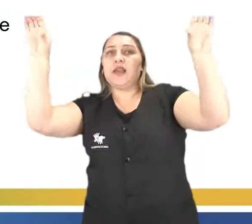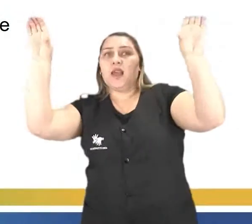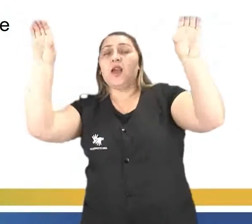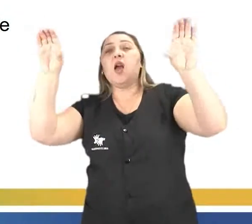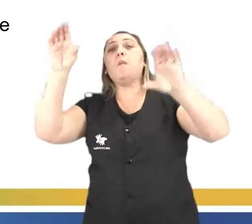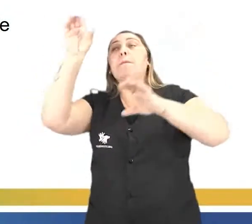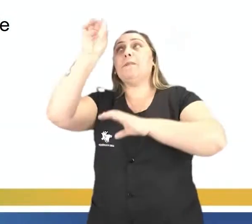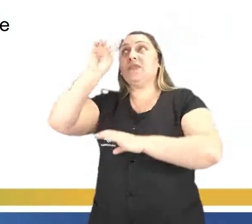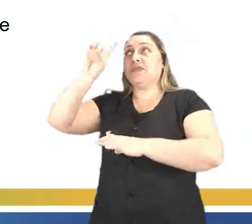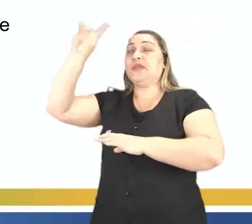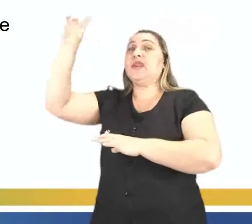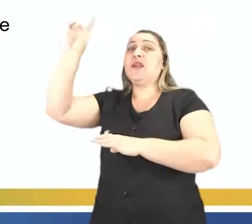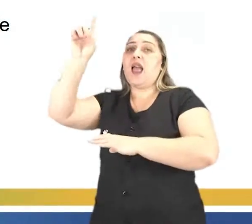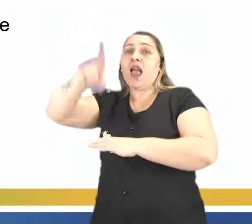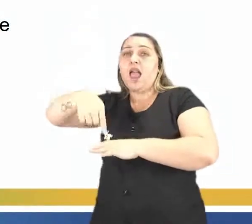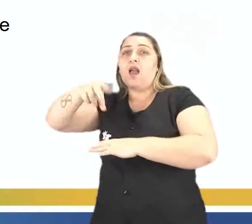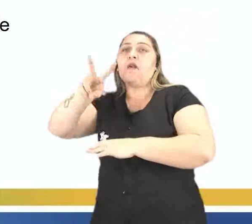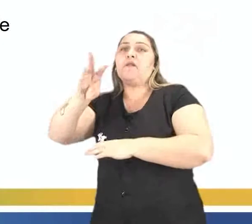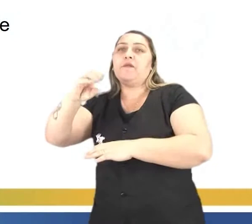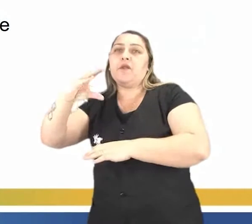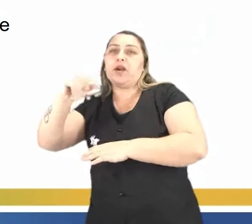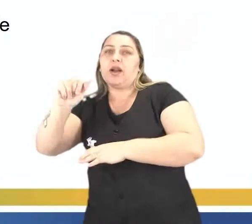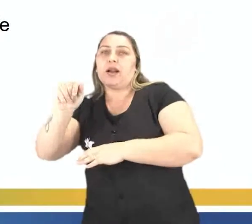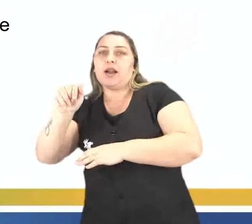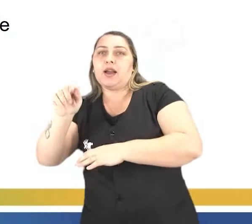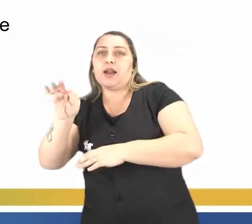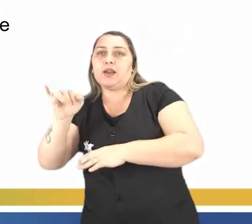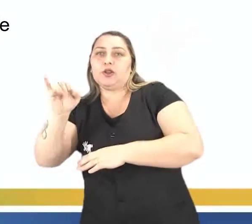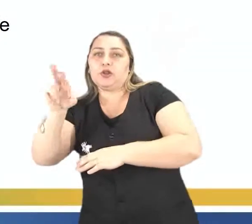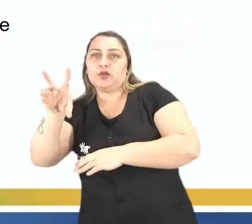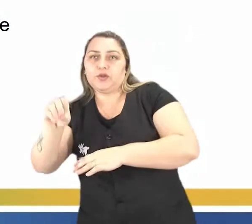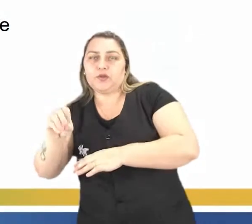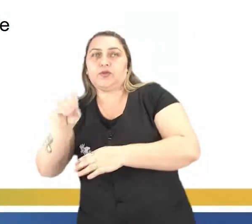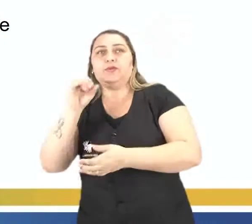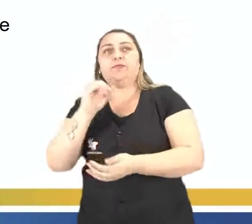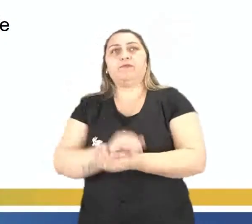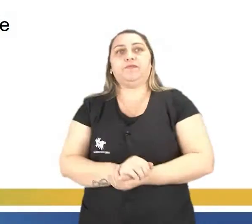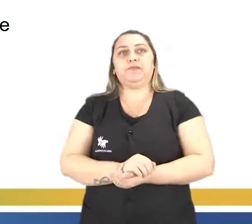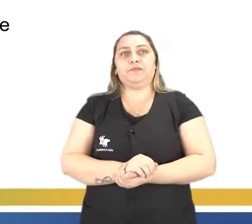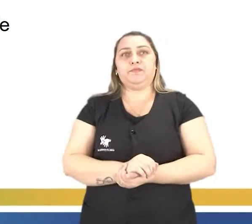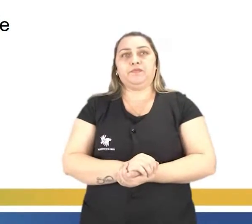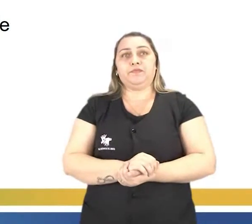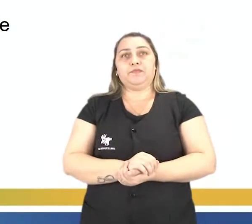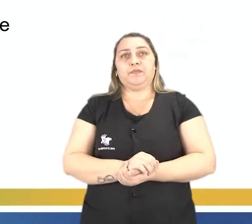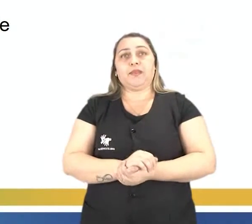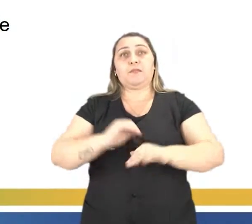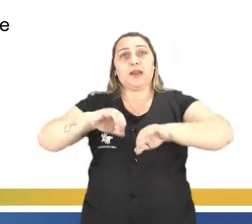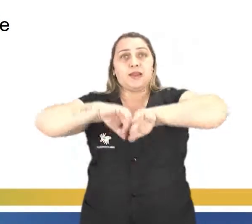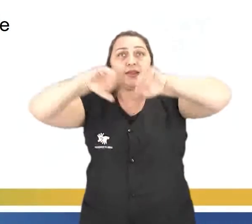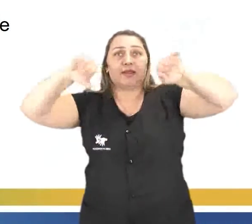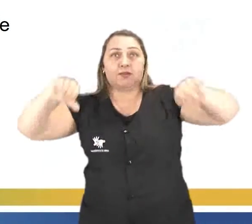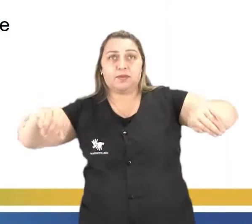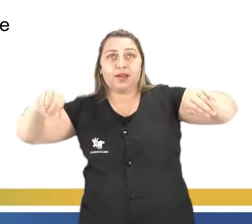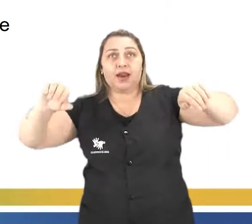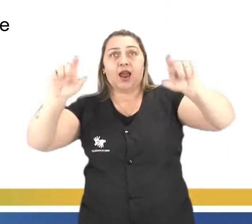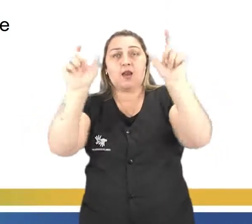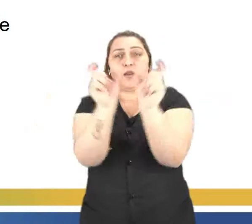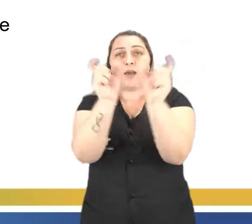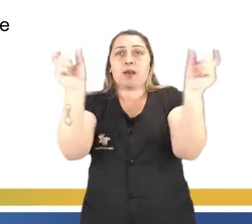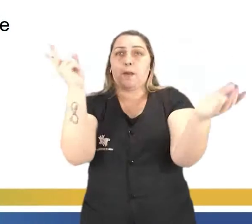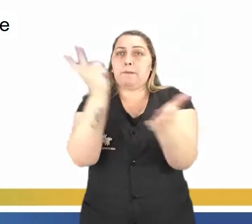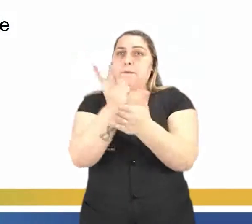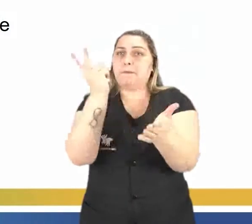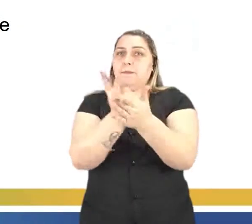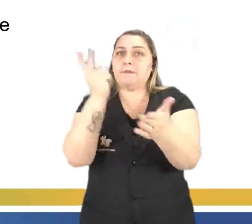Senhor Deus ali é um vocativo. É Senhor Deus. Tá bom? O que mais? Para separar os termos da